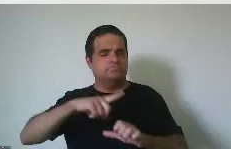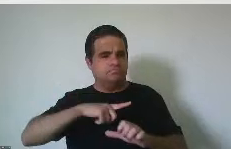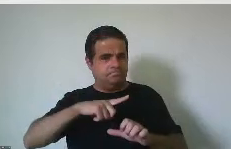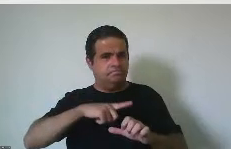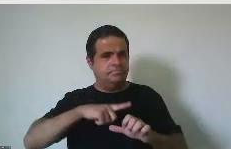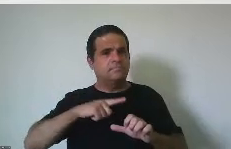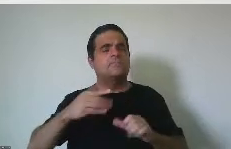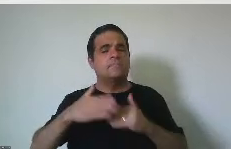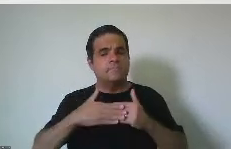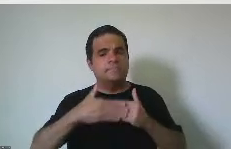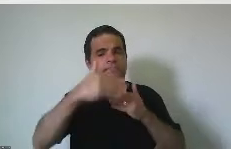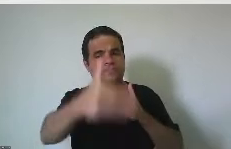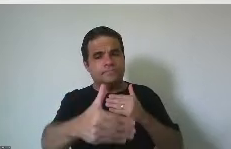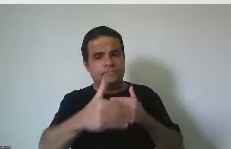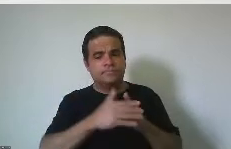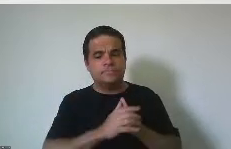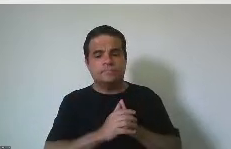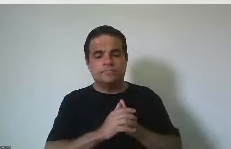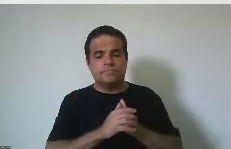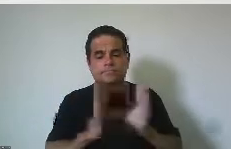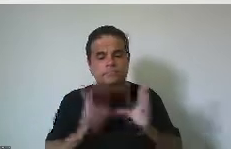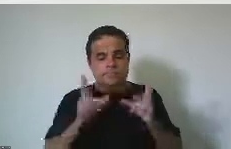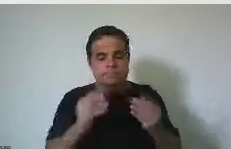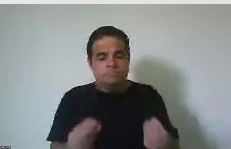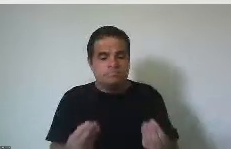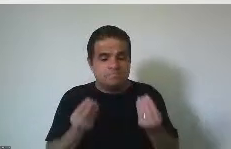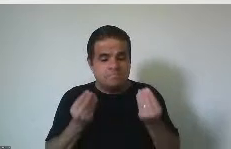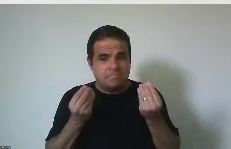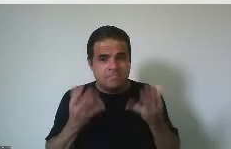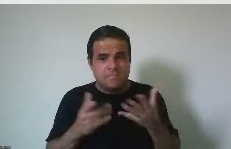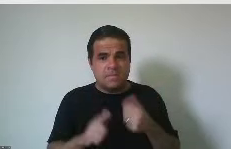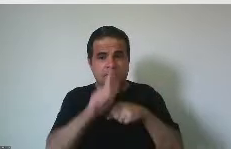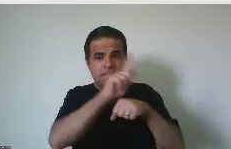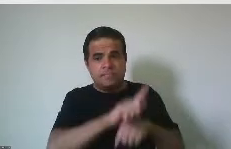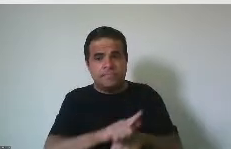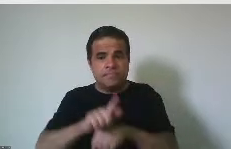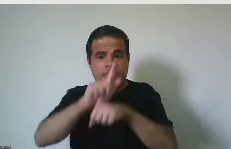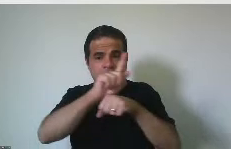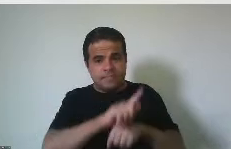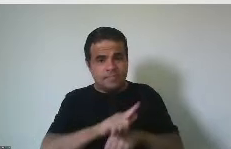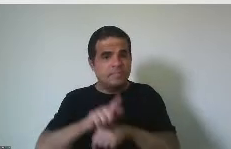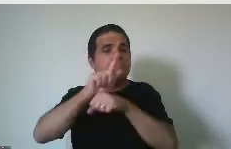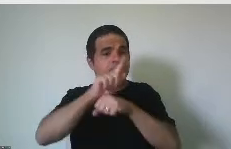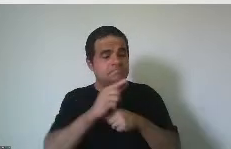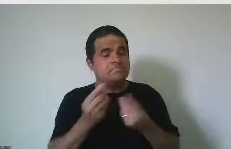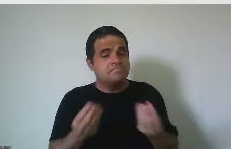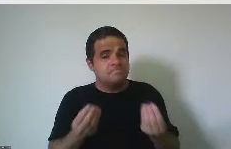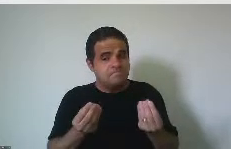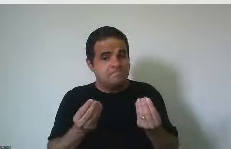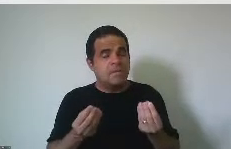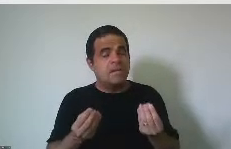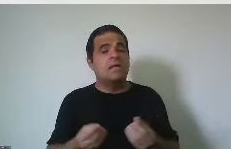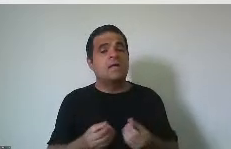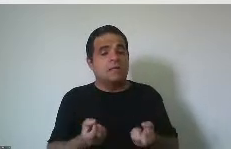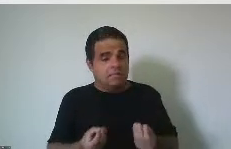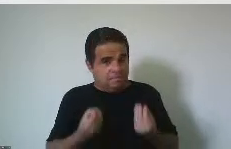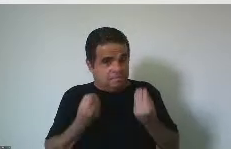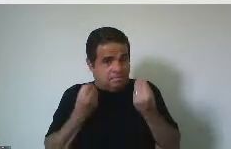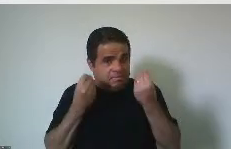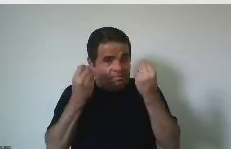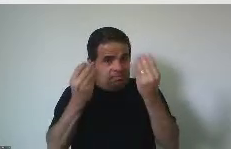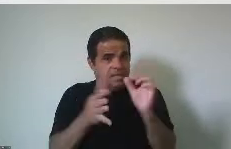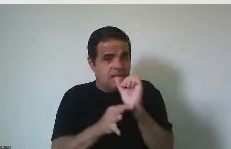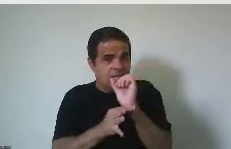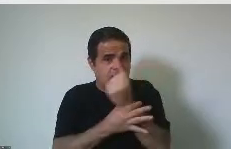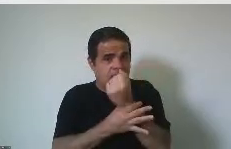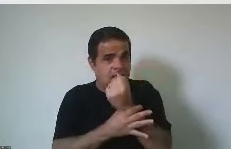e tudo isso a gente faz uma gestão de portfólio de iniciativas e para garantir que ele